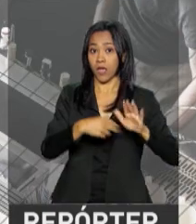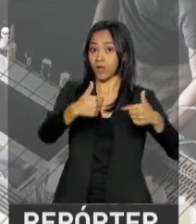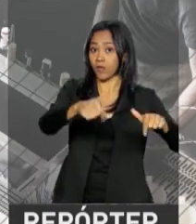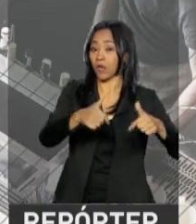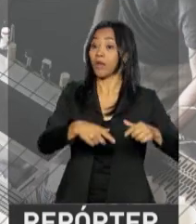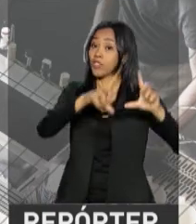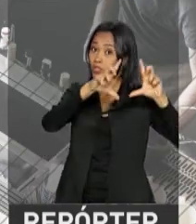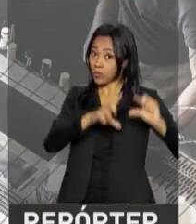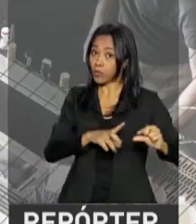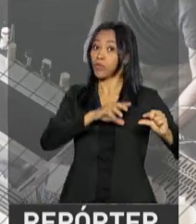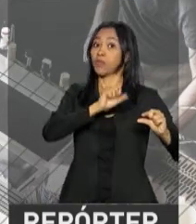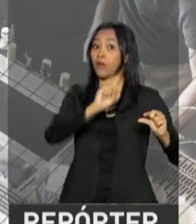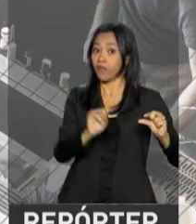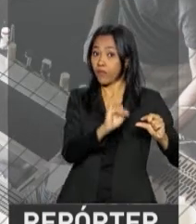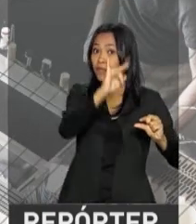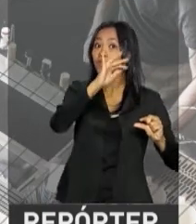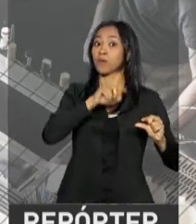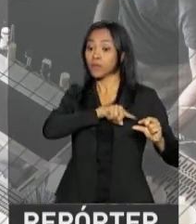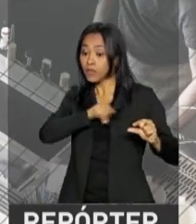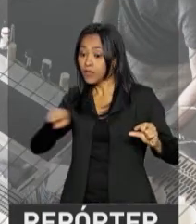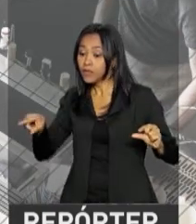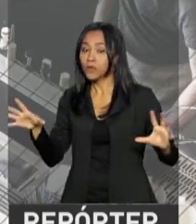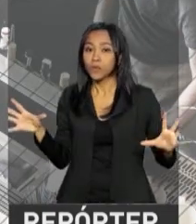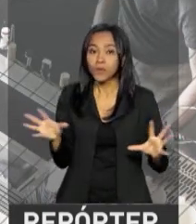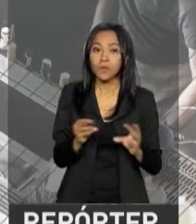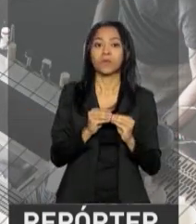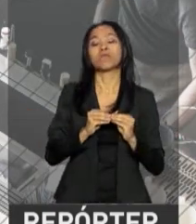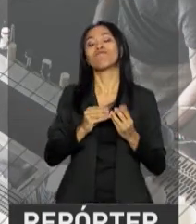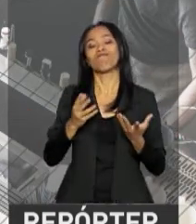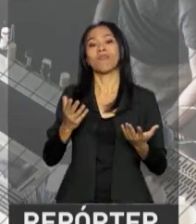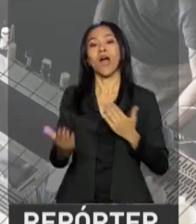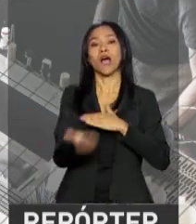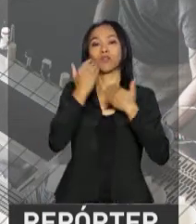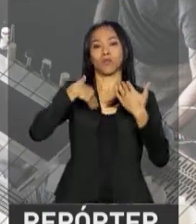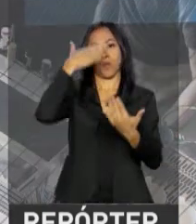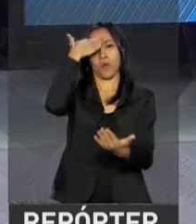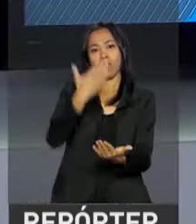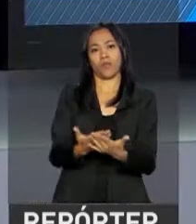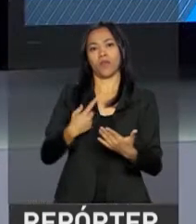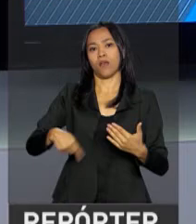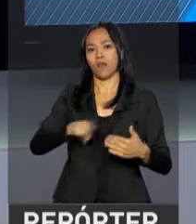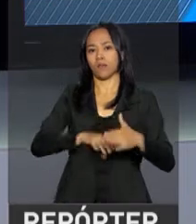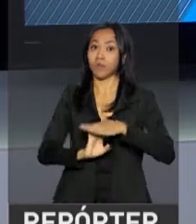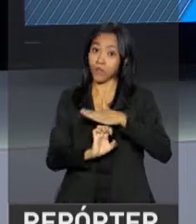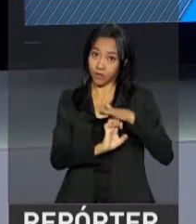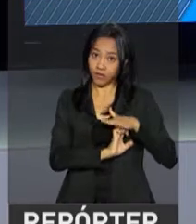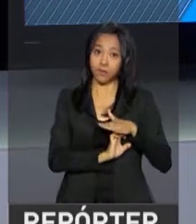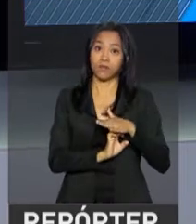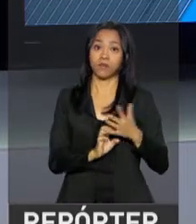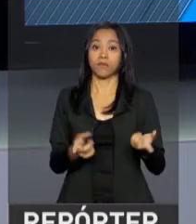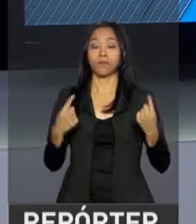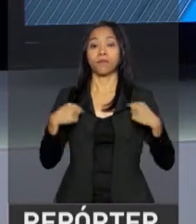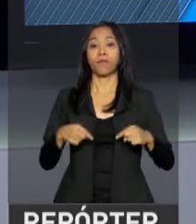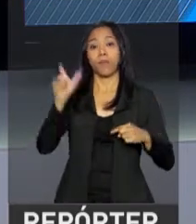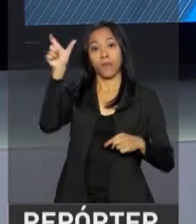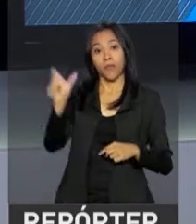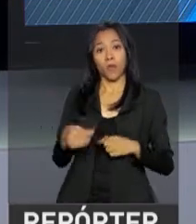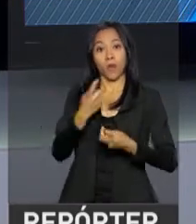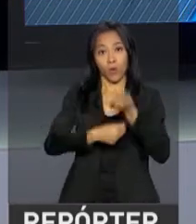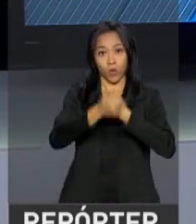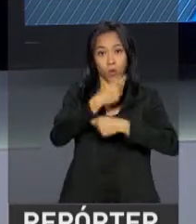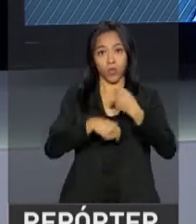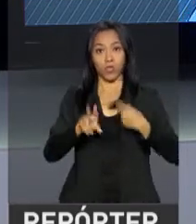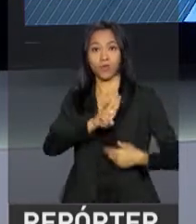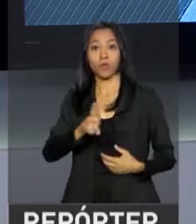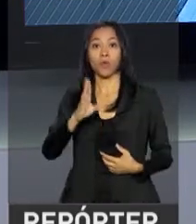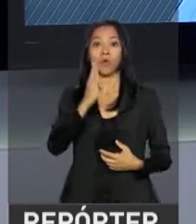da inflação proporcionaram uma elevação da confiança do empresário. O economista Bruno Fernandes